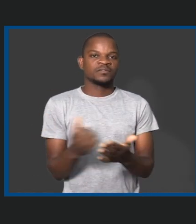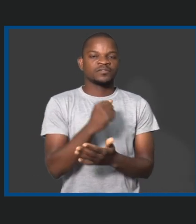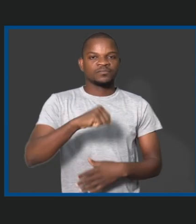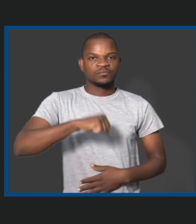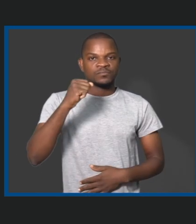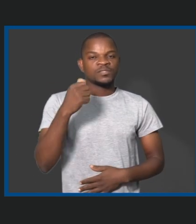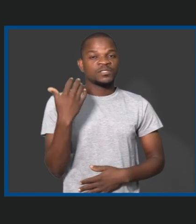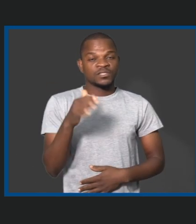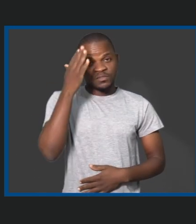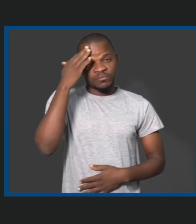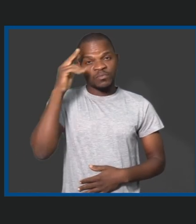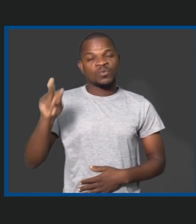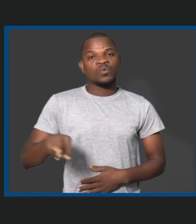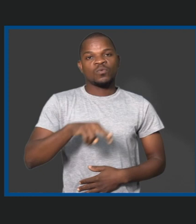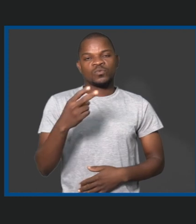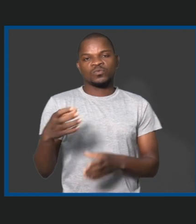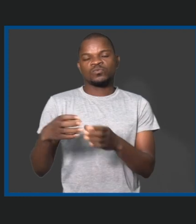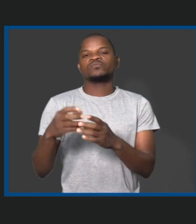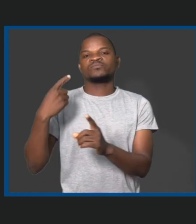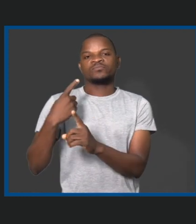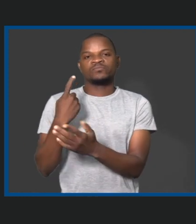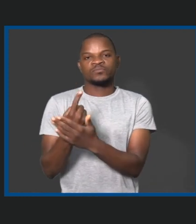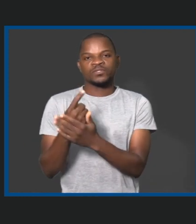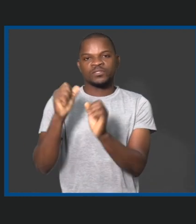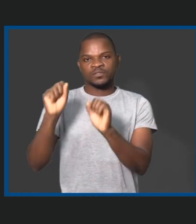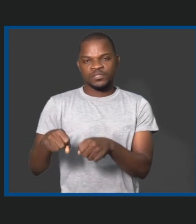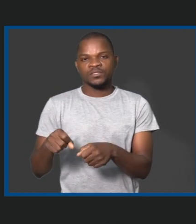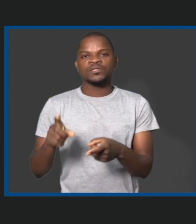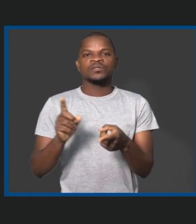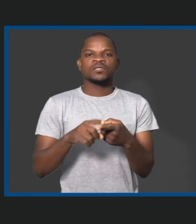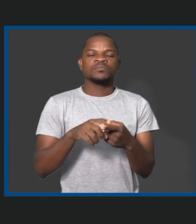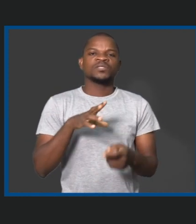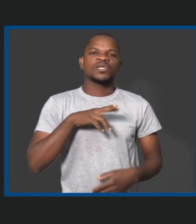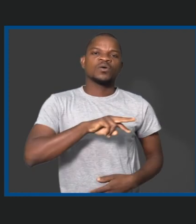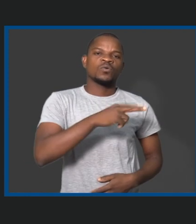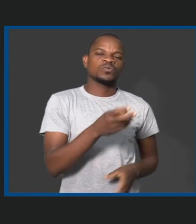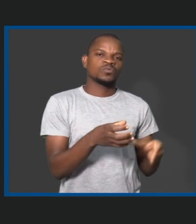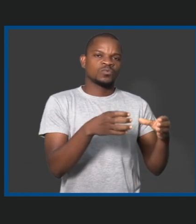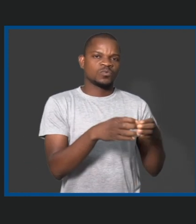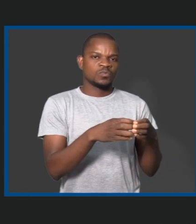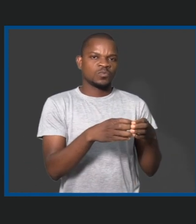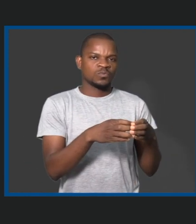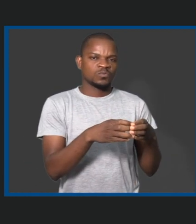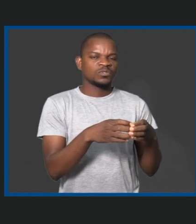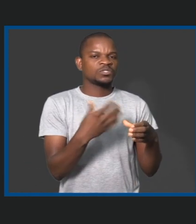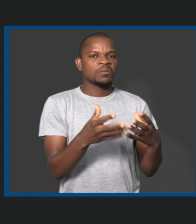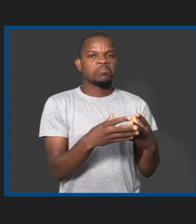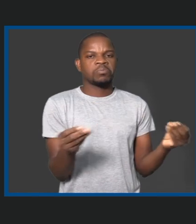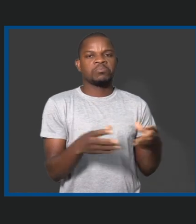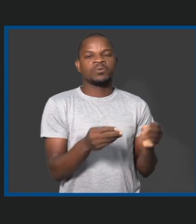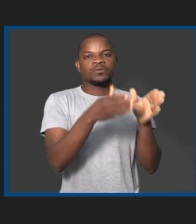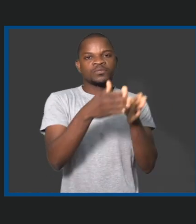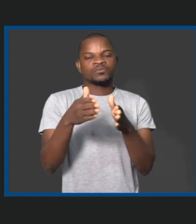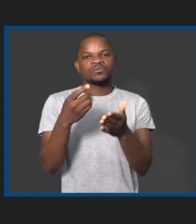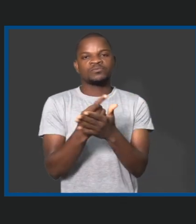Evangá foi importante, mas o Costa de Saulo também tem perdido algumas figuras e temos aqui a